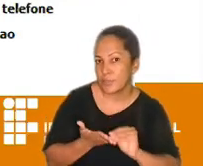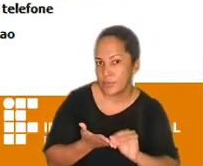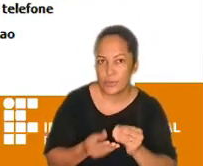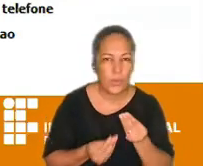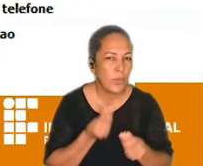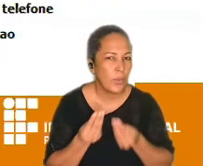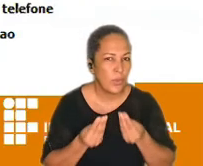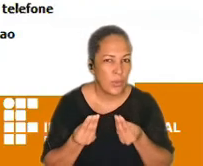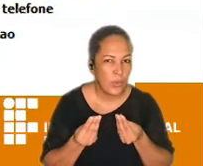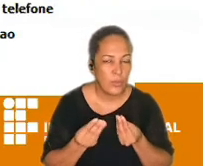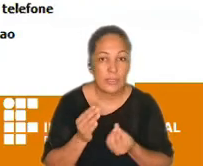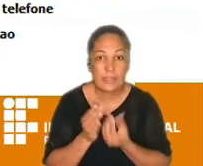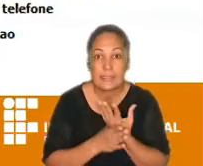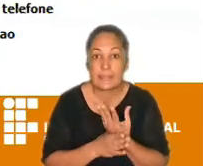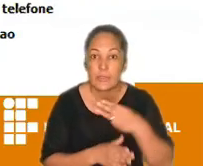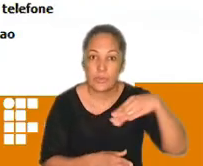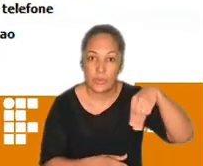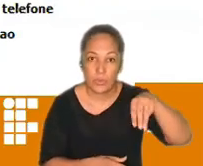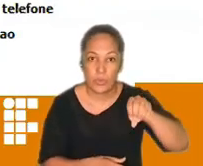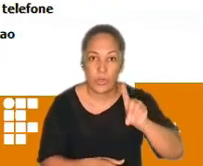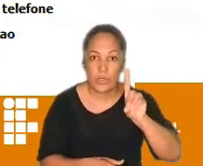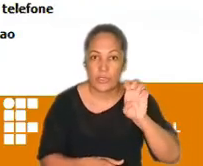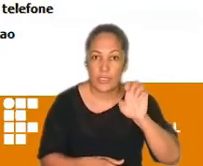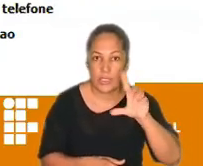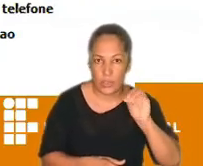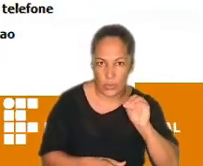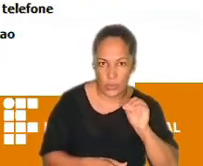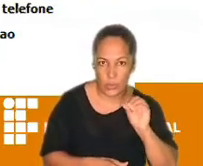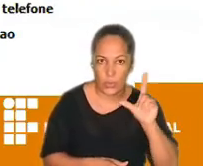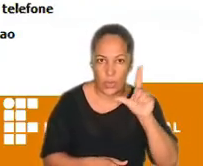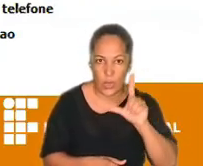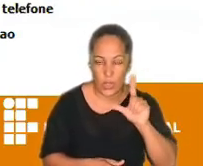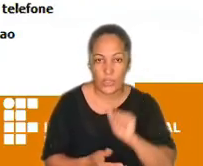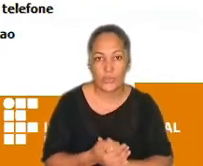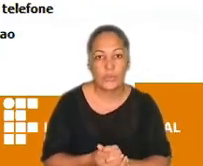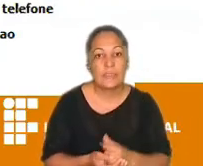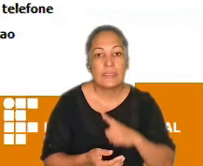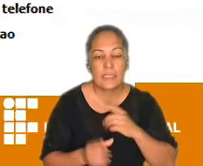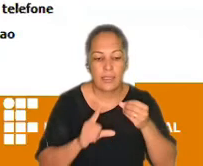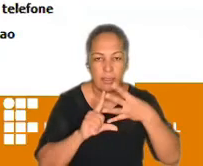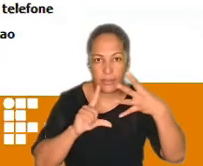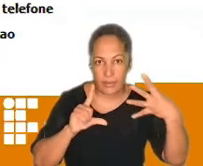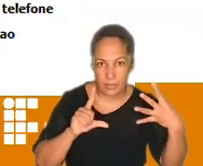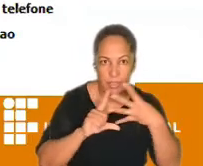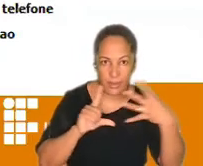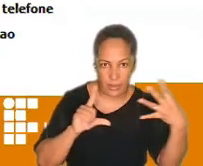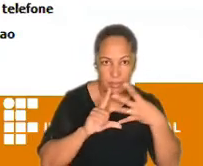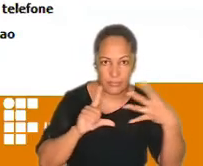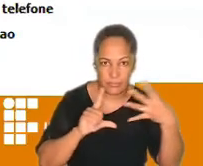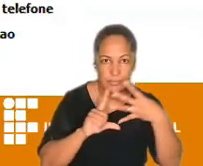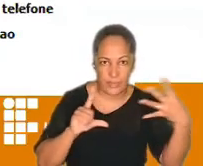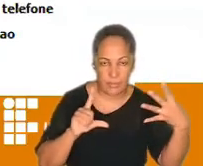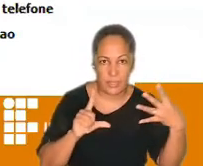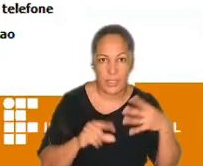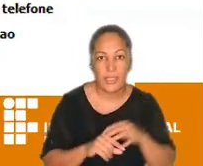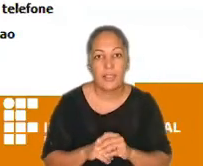criação do modelo lógico? Então, aqui eu tenho a tabela setor, aqui em cima, essa primeira tabela, né, ID, nome, CPF, aqui os tipos de